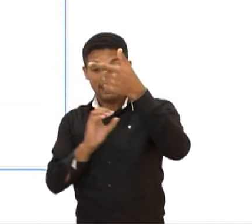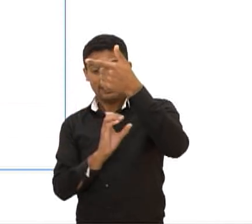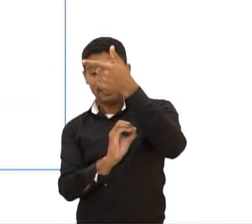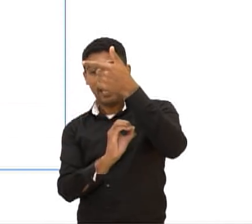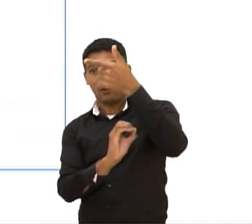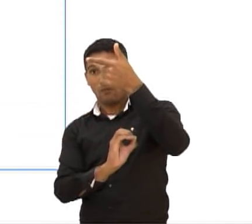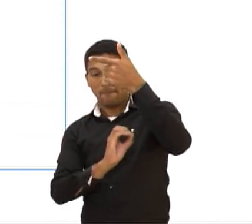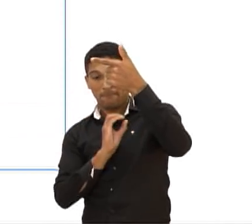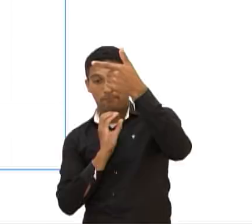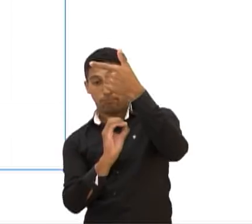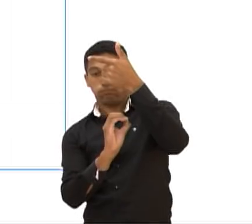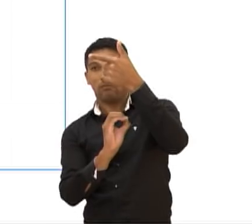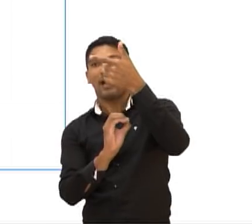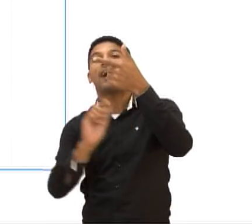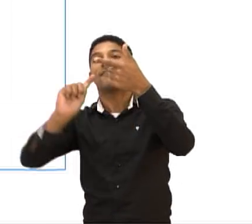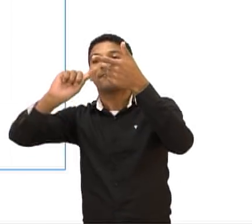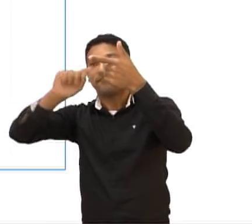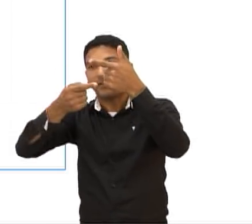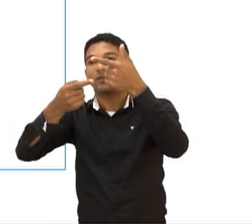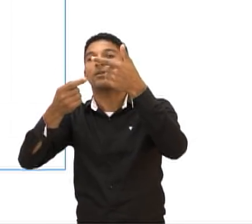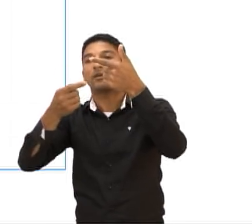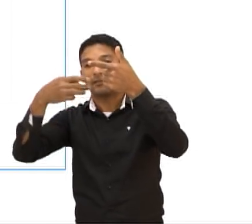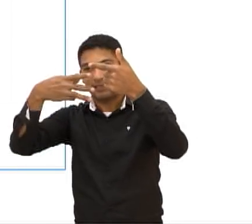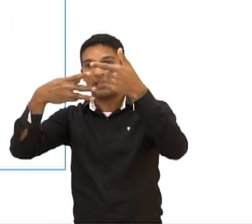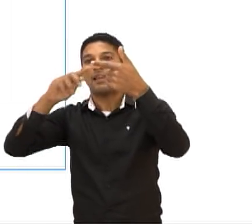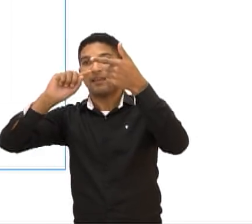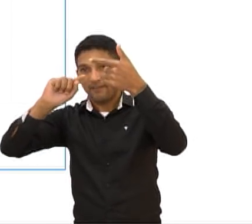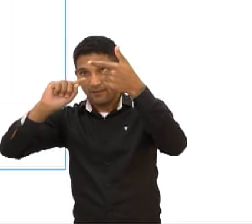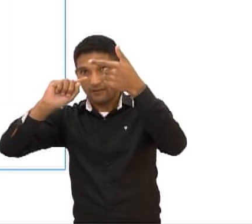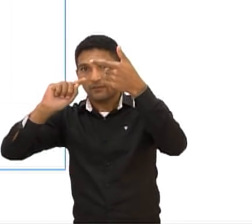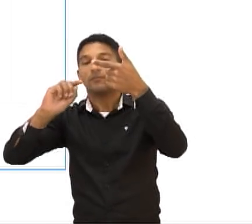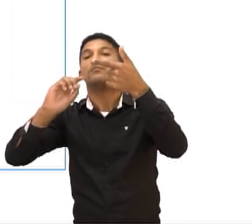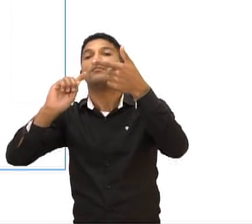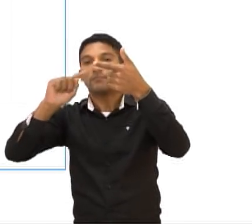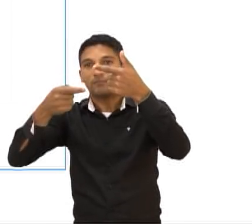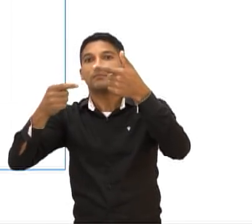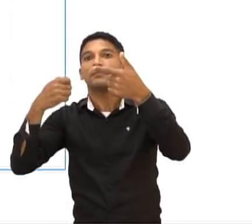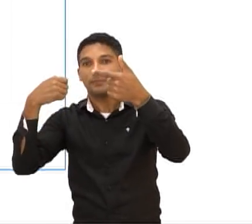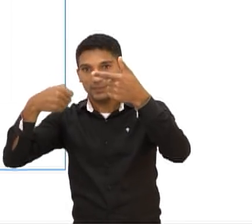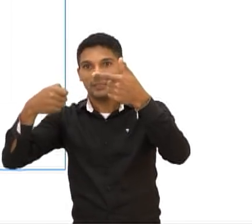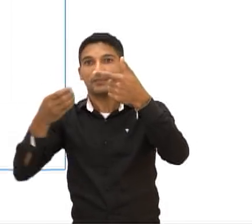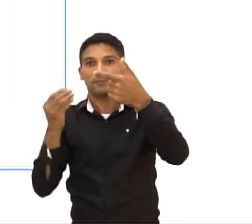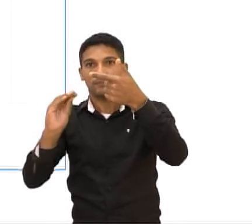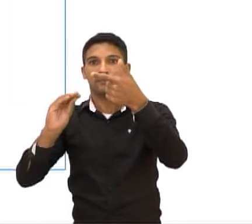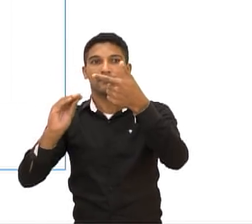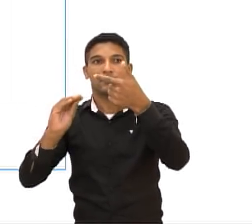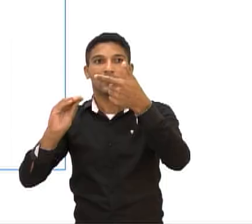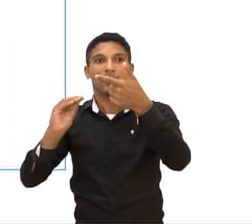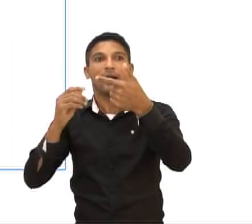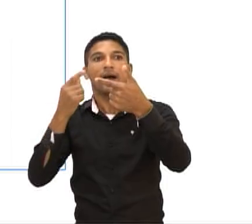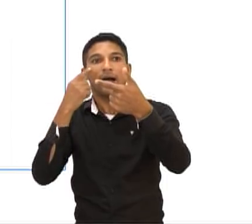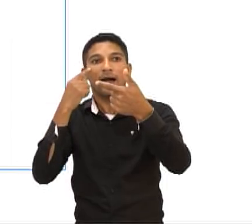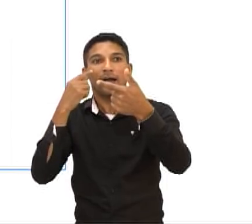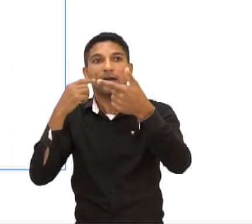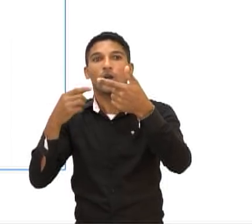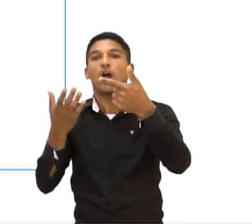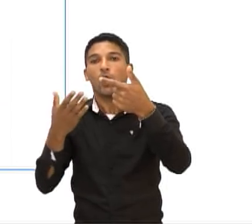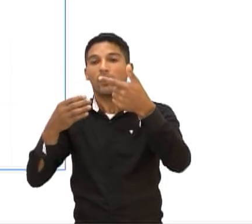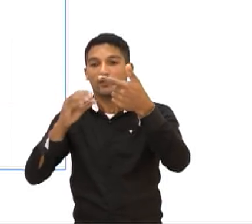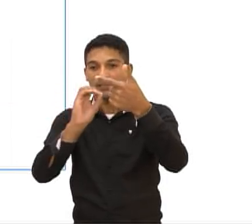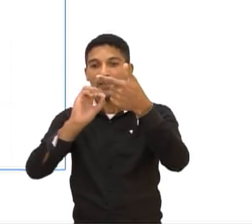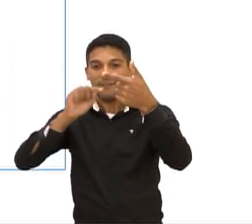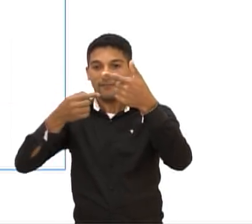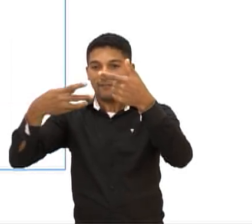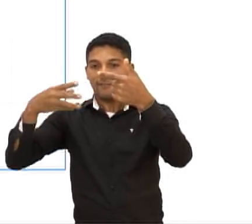consiga tornar esse 3 maior, para que ele consiga tornar 30. Agora, voltei com o meu 30. E novamente eu vou usar quem para